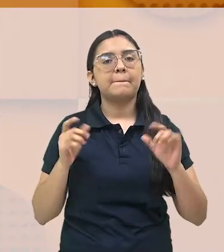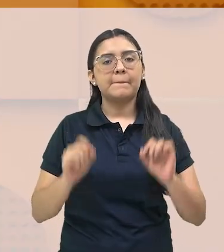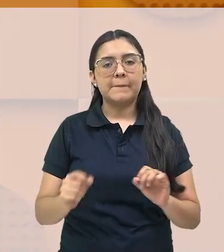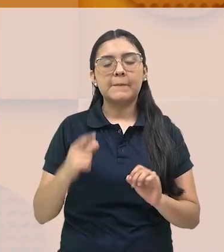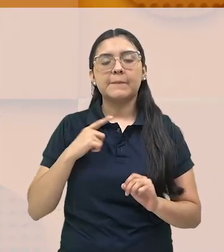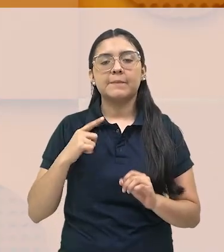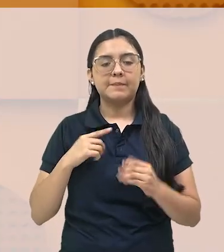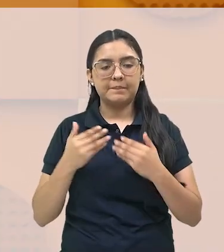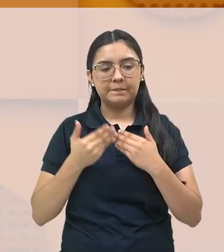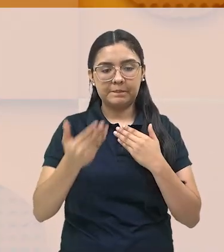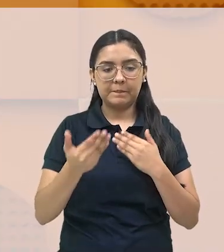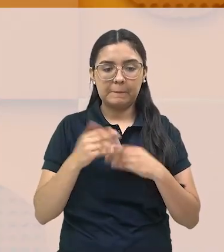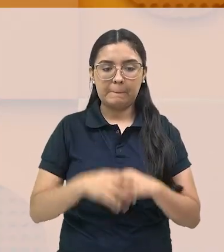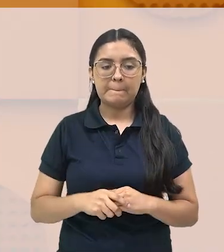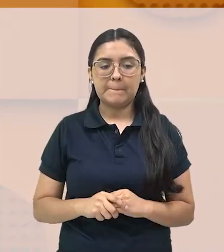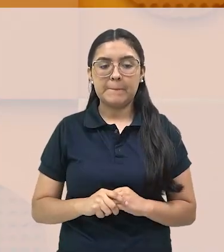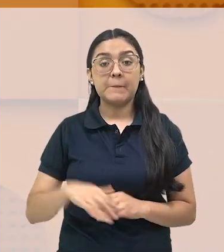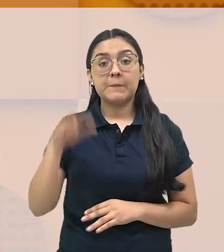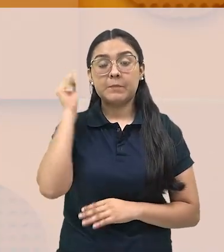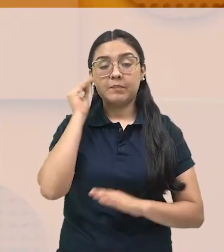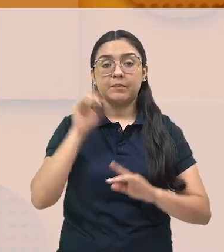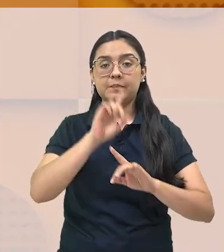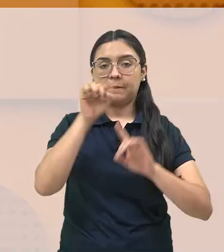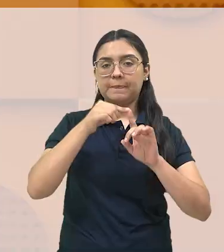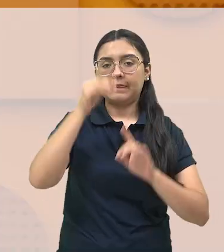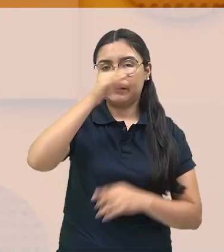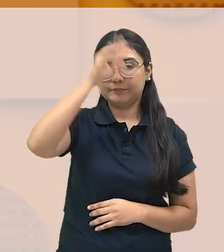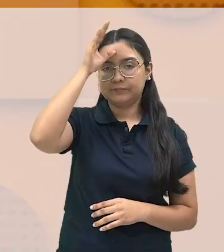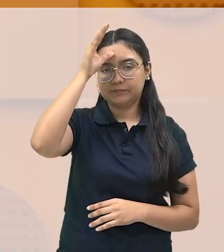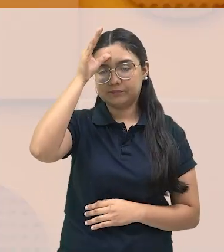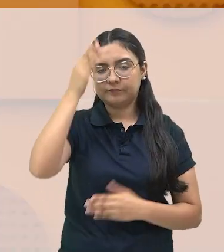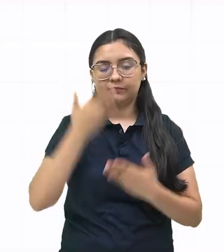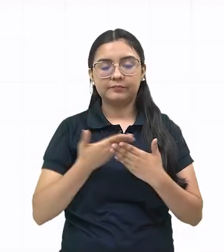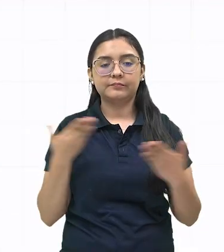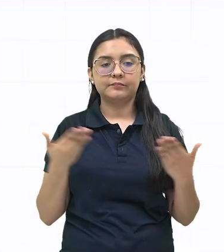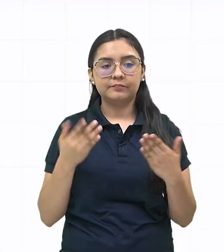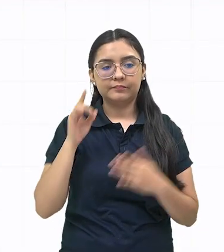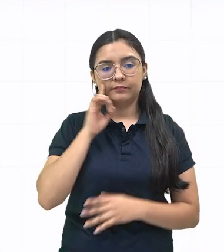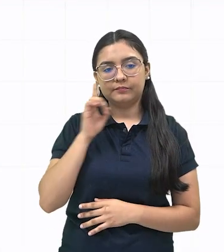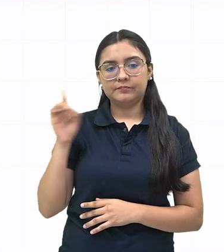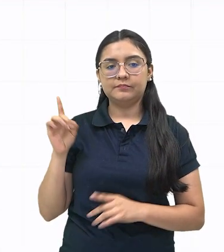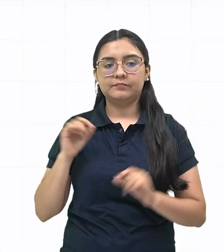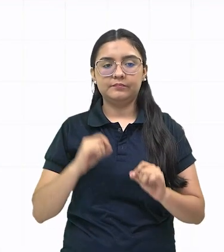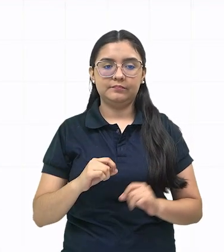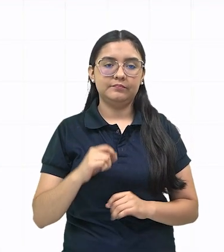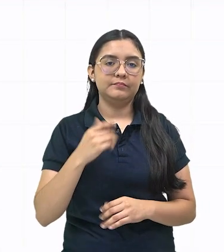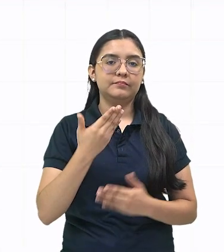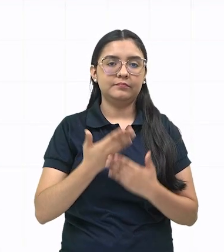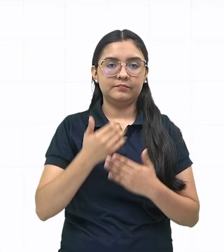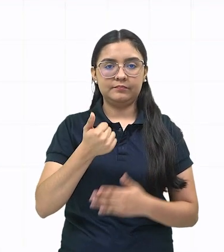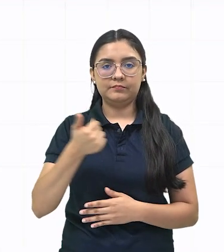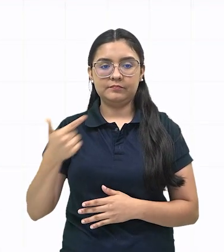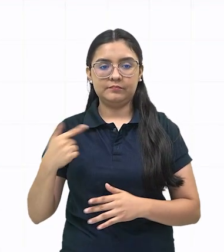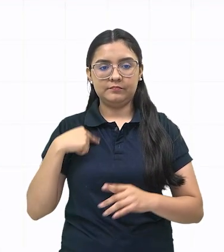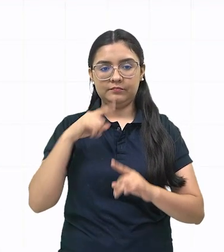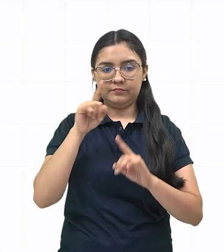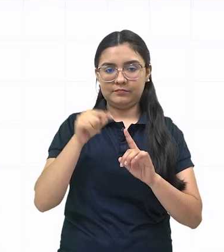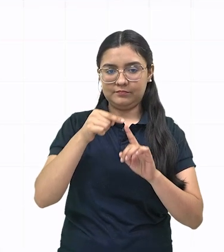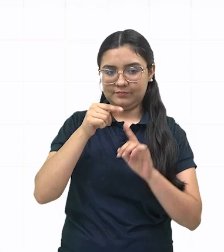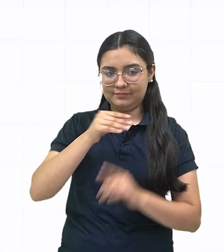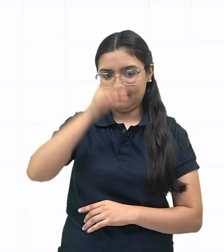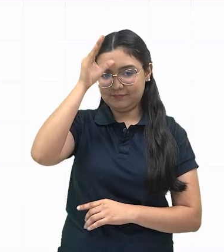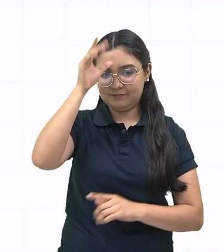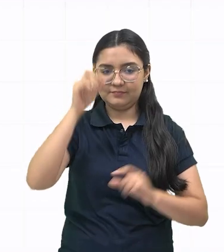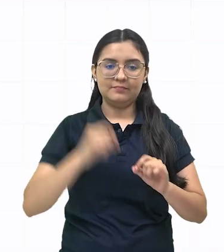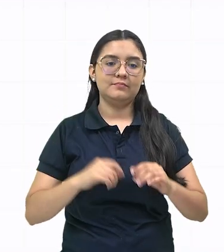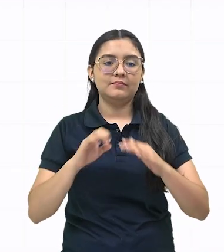continuidade às nossas atividades. Vamos verificar o objeto de conhecimento da nossa aula. Estamos na aula de número 12, ela tem como objeto de